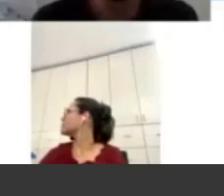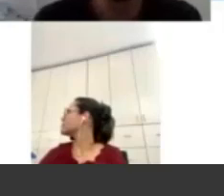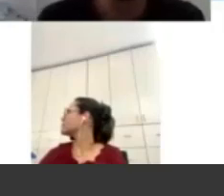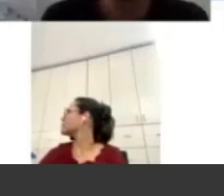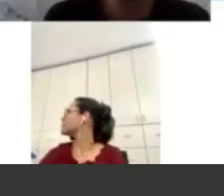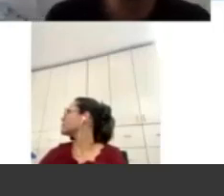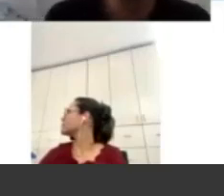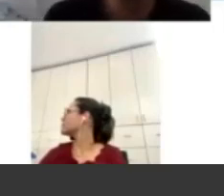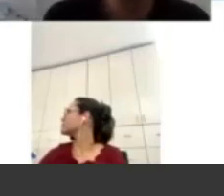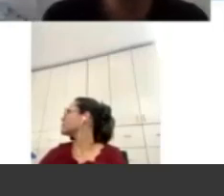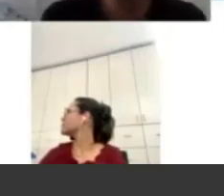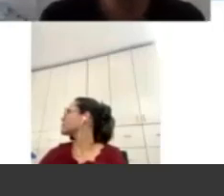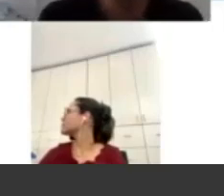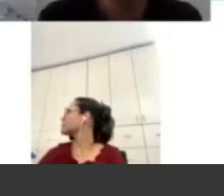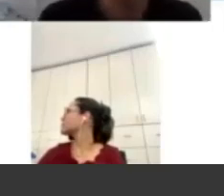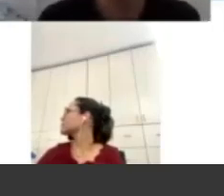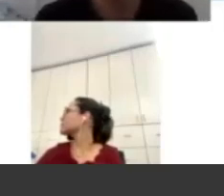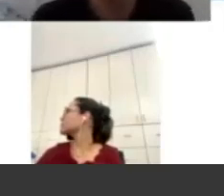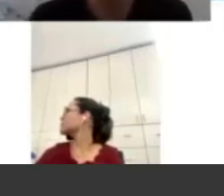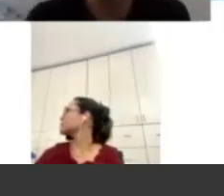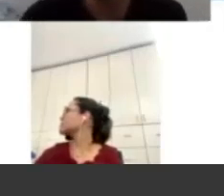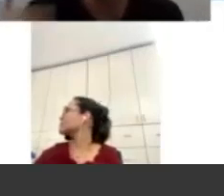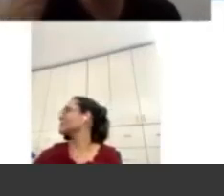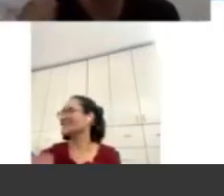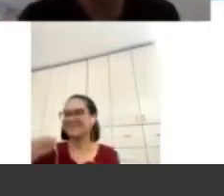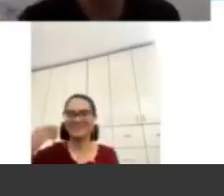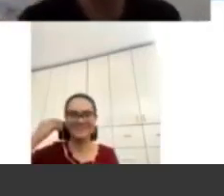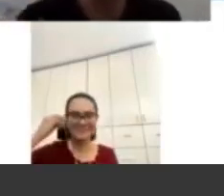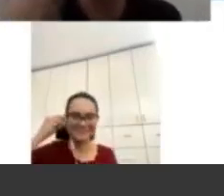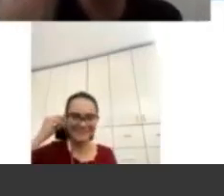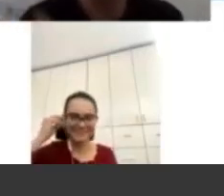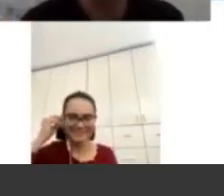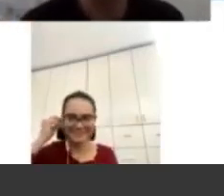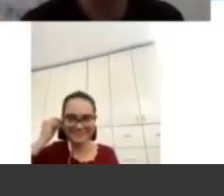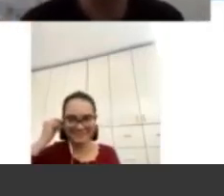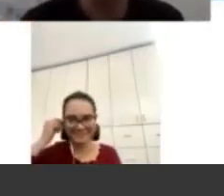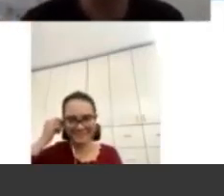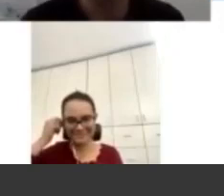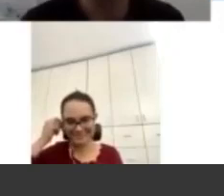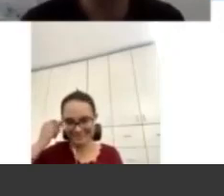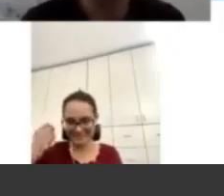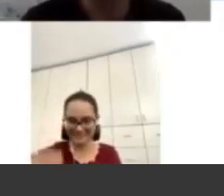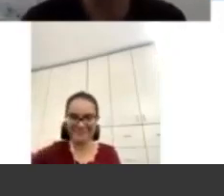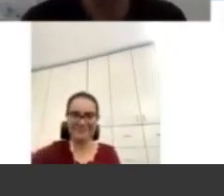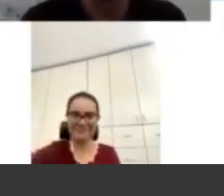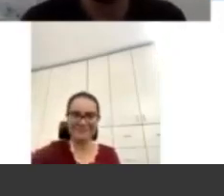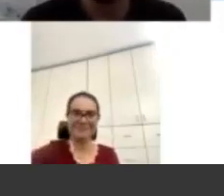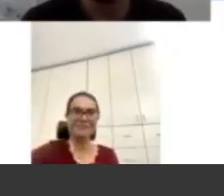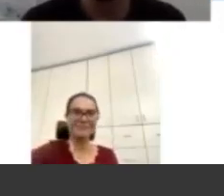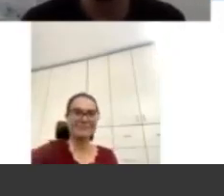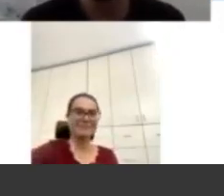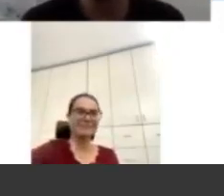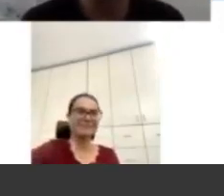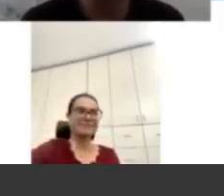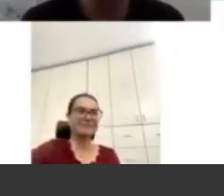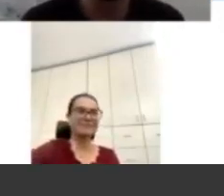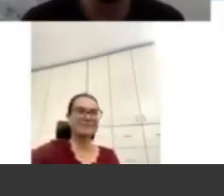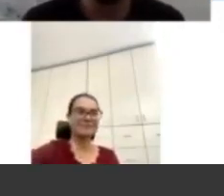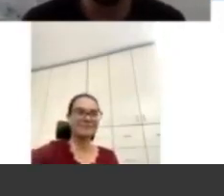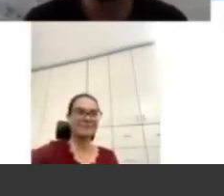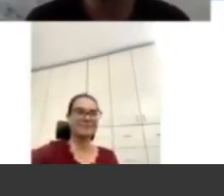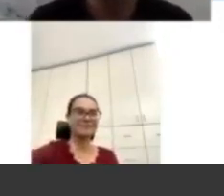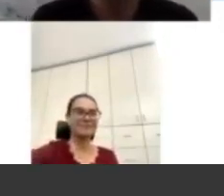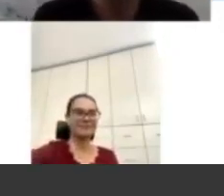gente fazer a reavaliação dessas lesões, né? E decidir também sobre a manutenção, né? O prolongamento desse período de isolamento com base também no resultado do exame dela que já